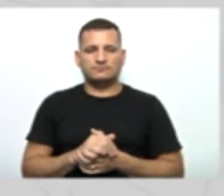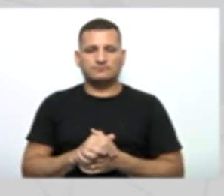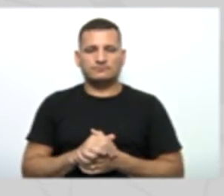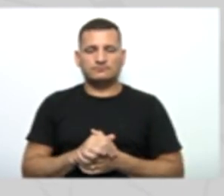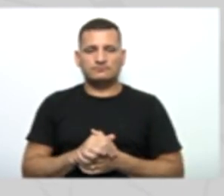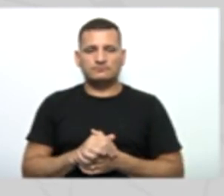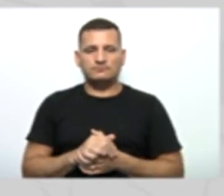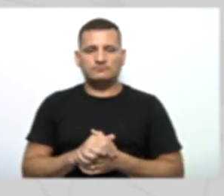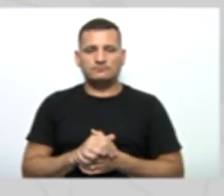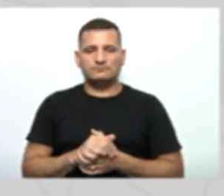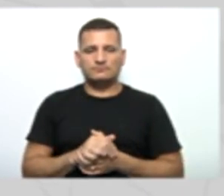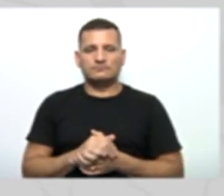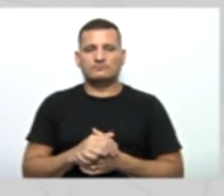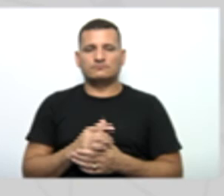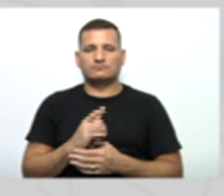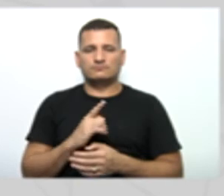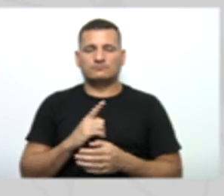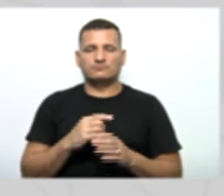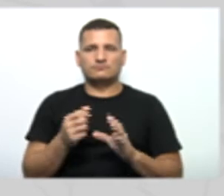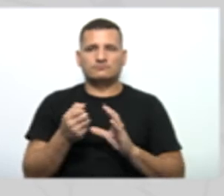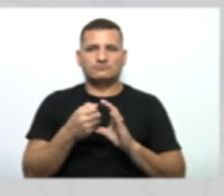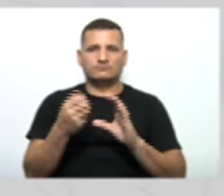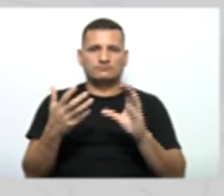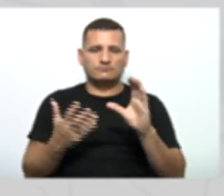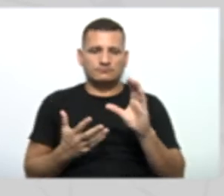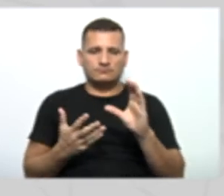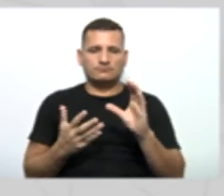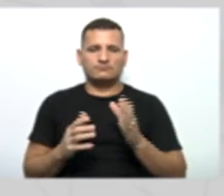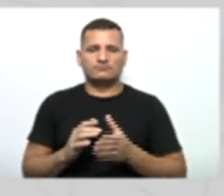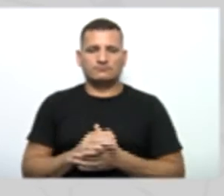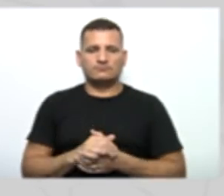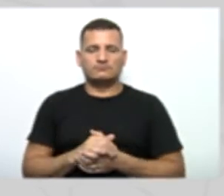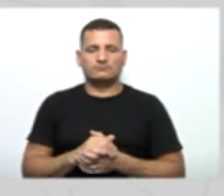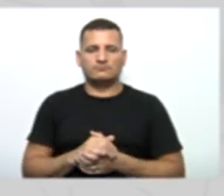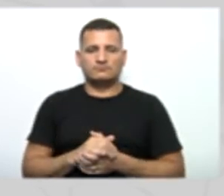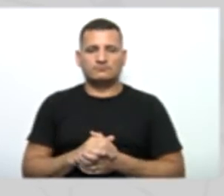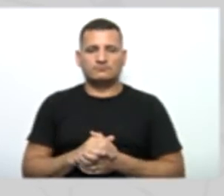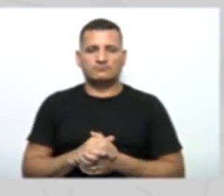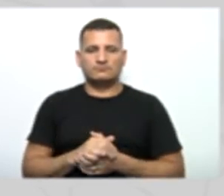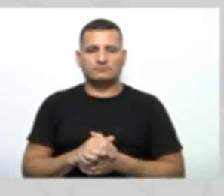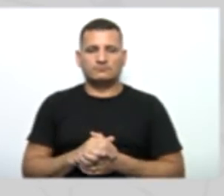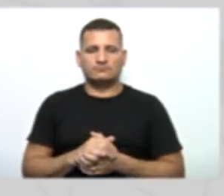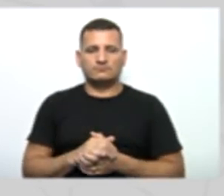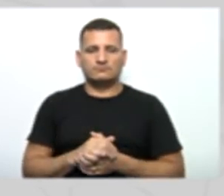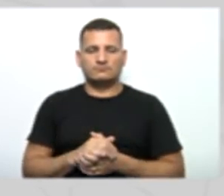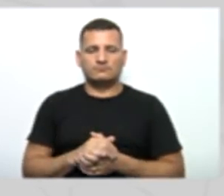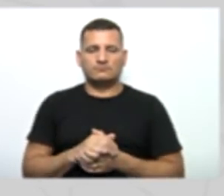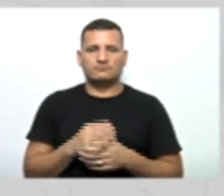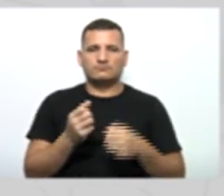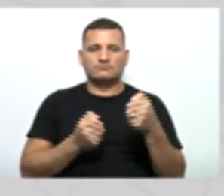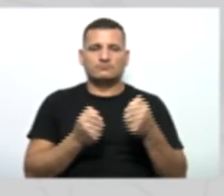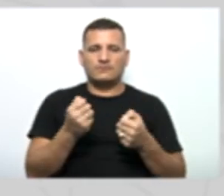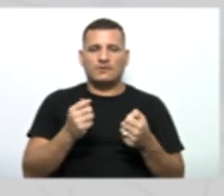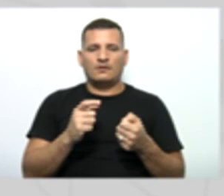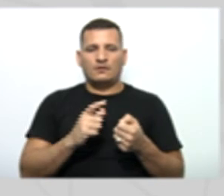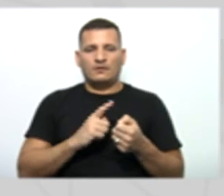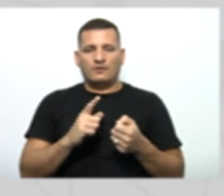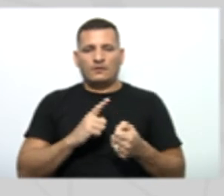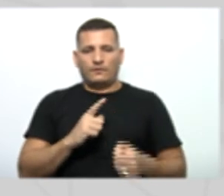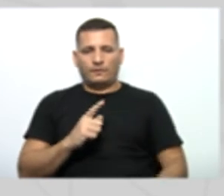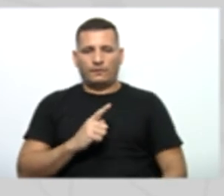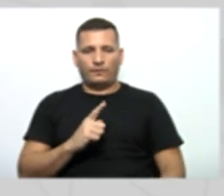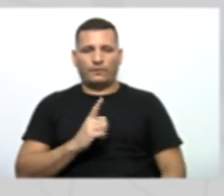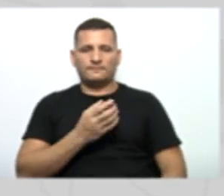tem o que? Os atributos, ó. Olha lá, o veículo. Vocês identificaram o quê? Que veículo